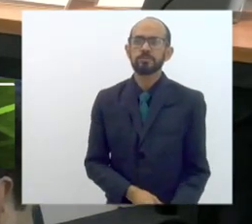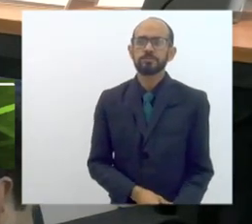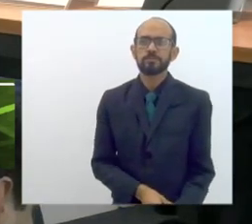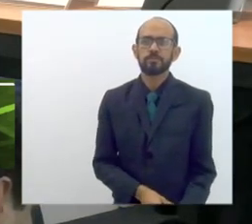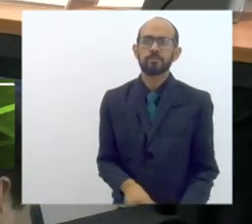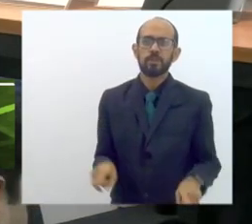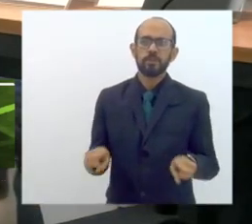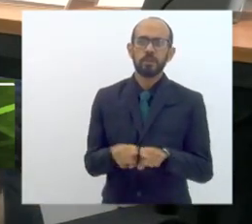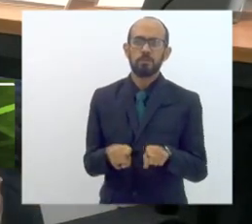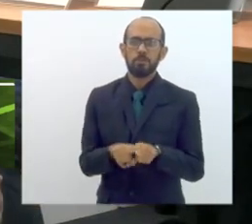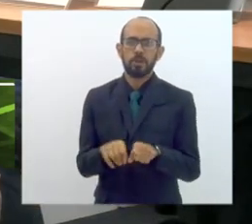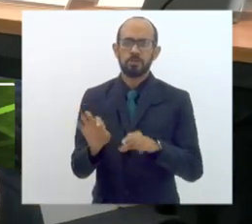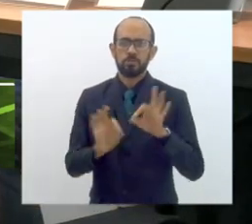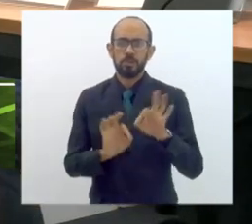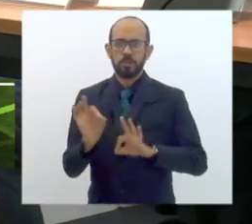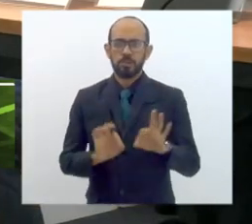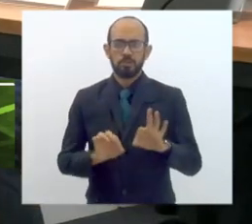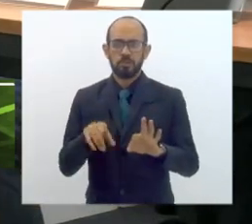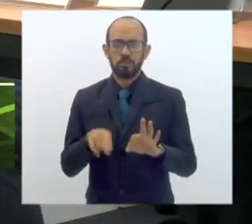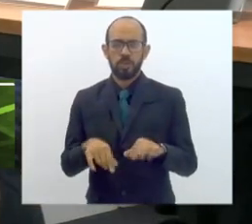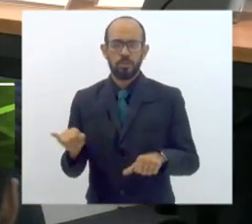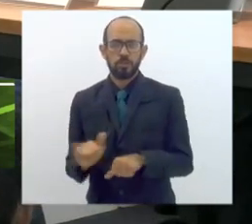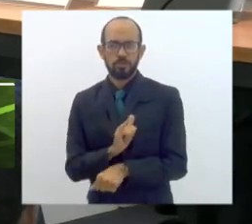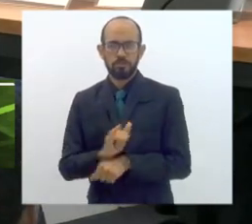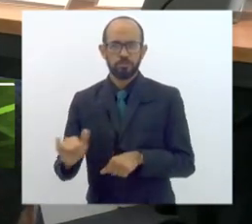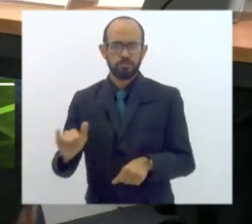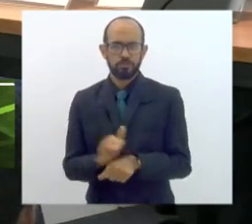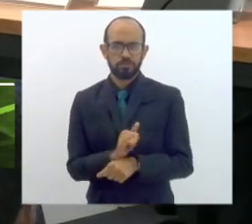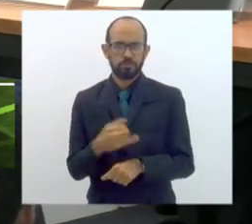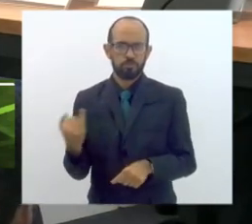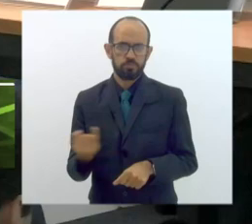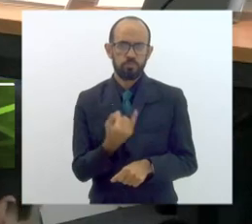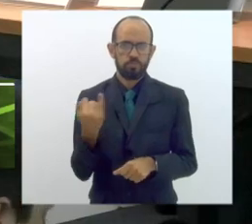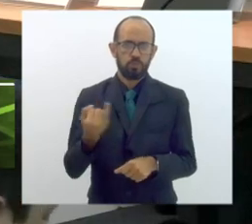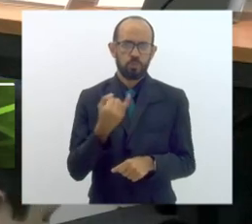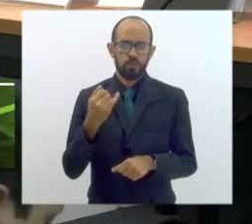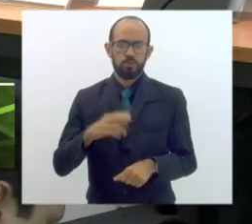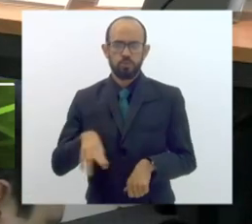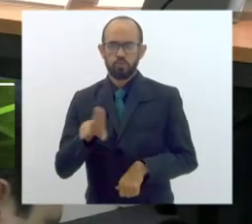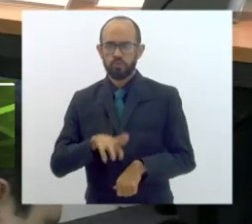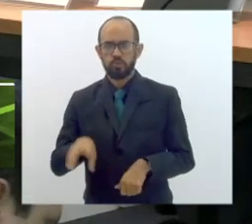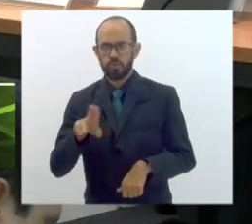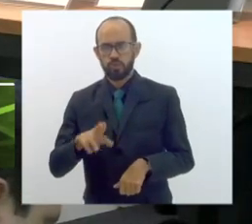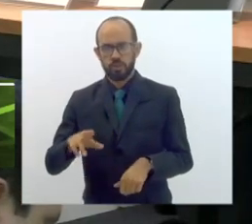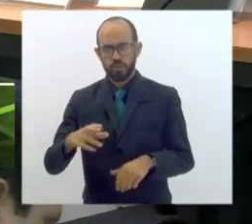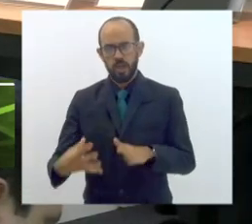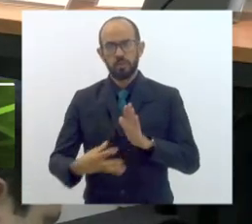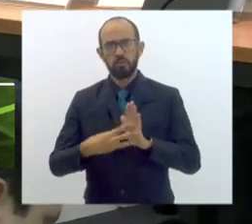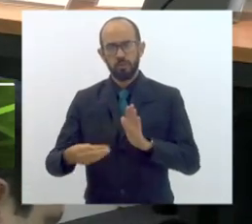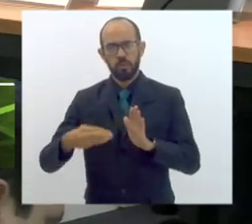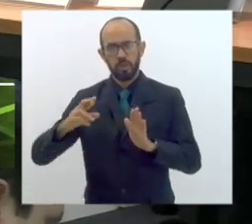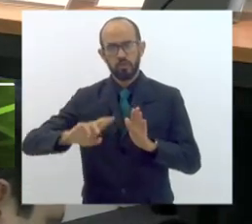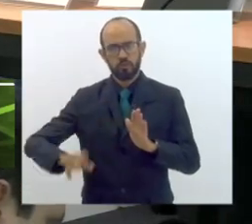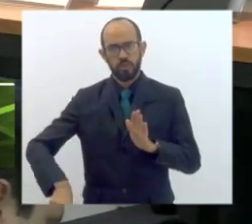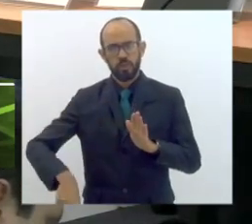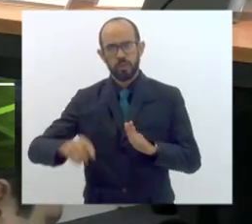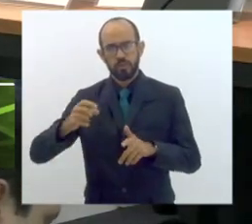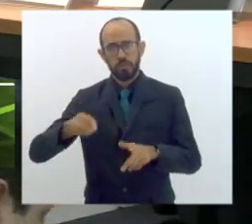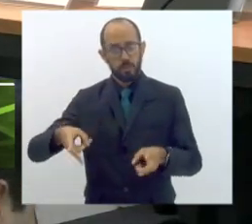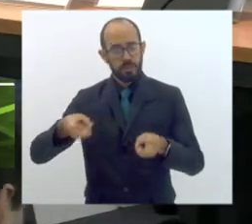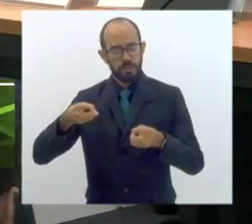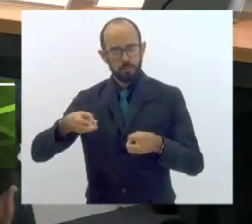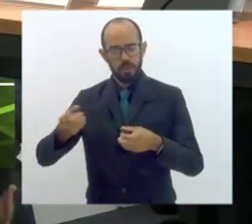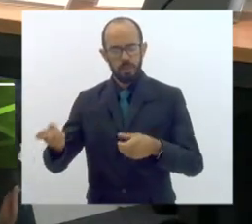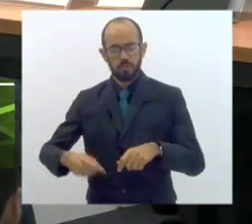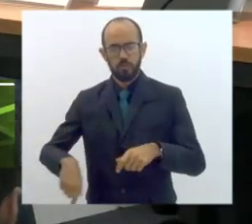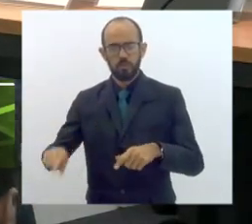do planejamento também é uma ferramenta que a gente começa a utilizar de uma outra forma, tendo essa visão do Estado